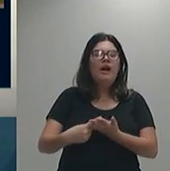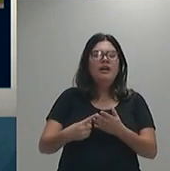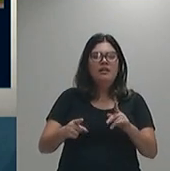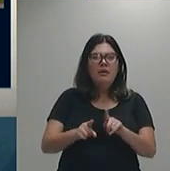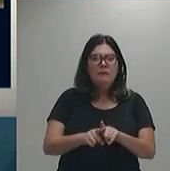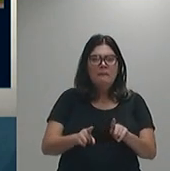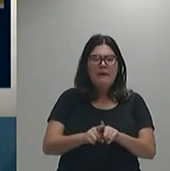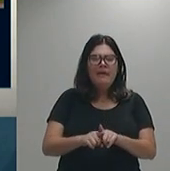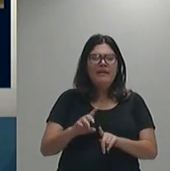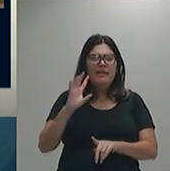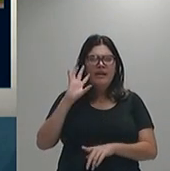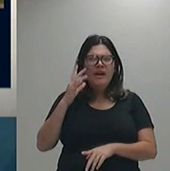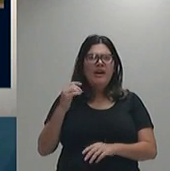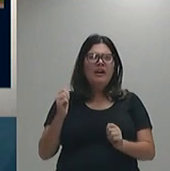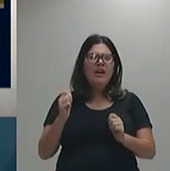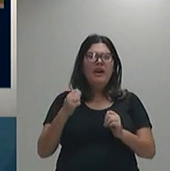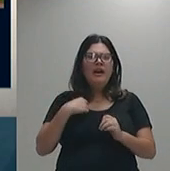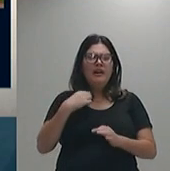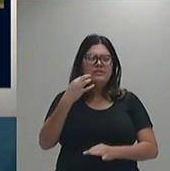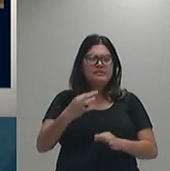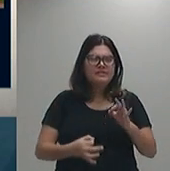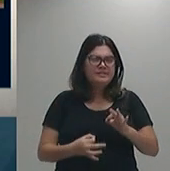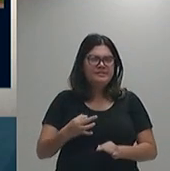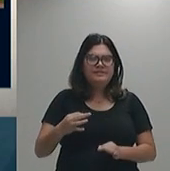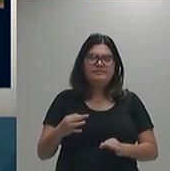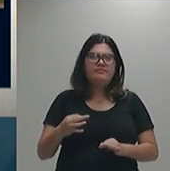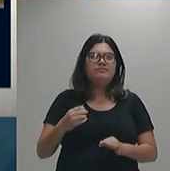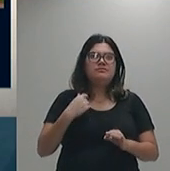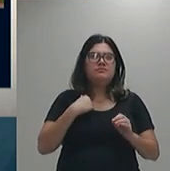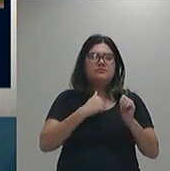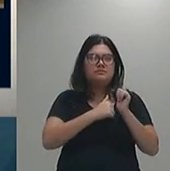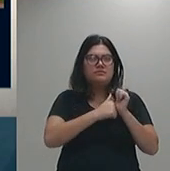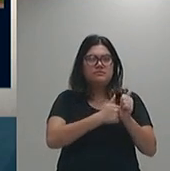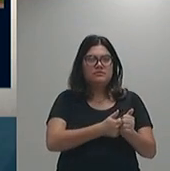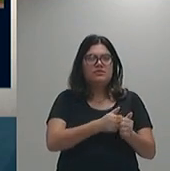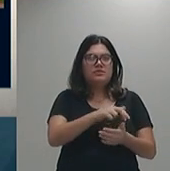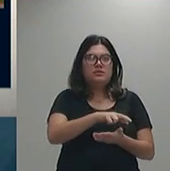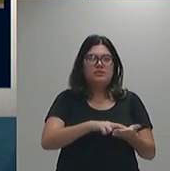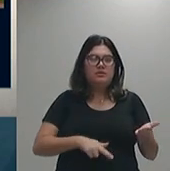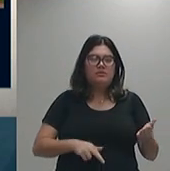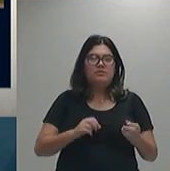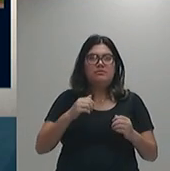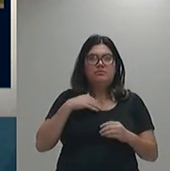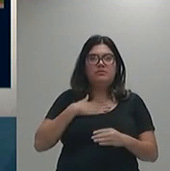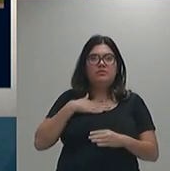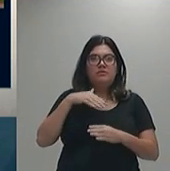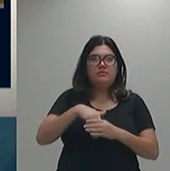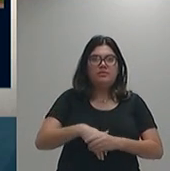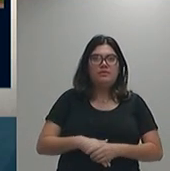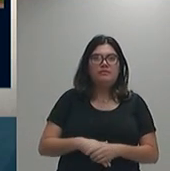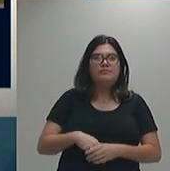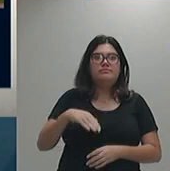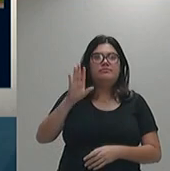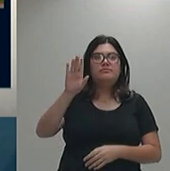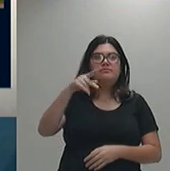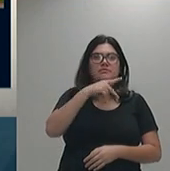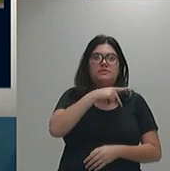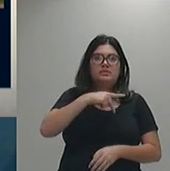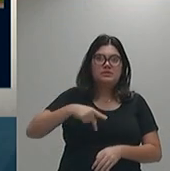julgo improcedente acompanhando o eminente relator é povo bota uma presidente